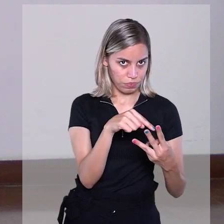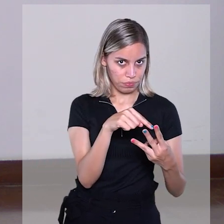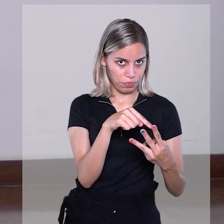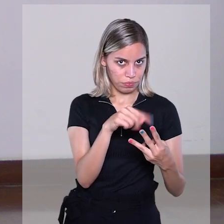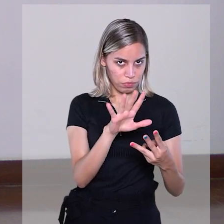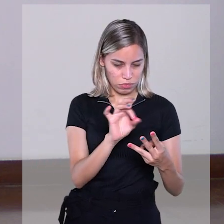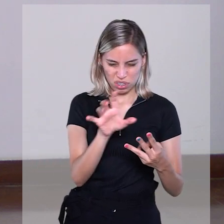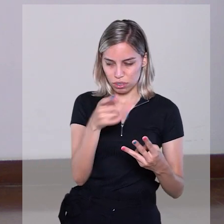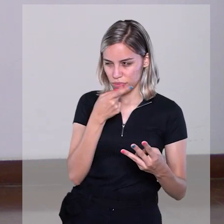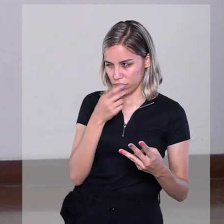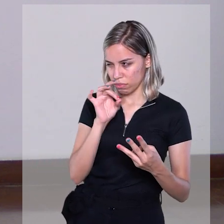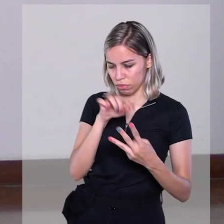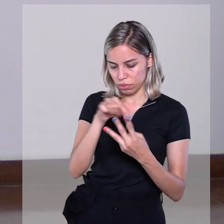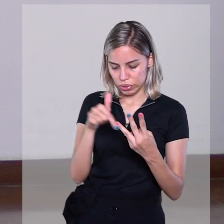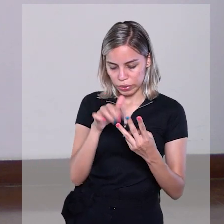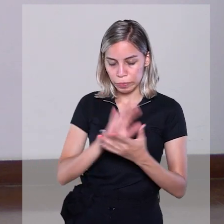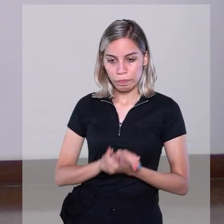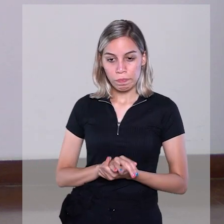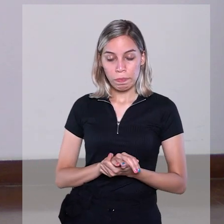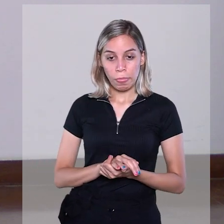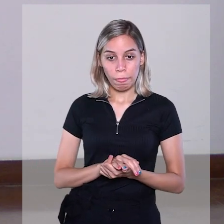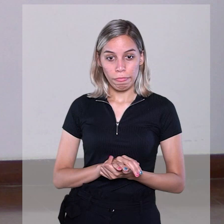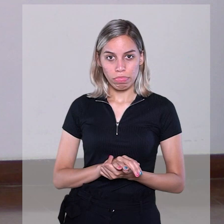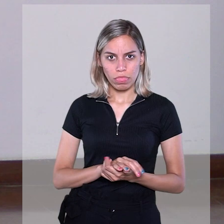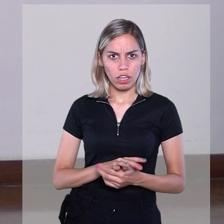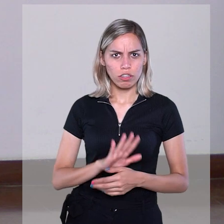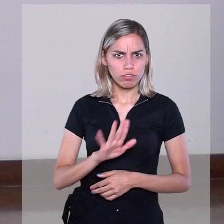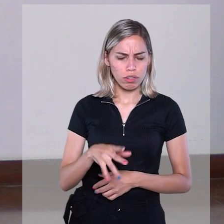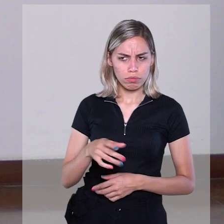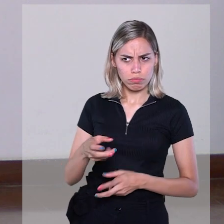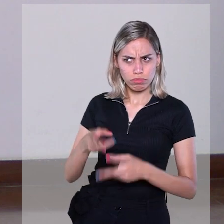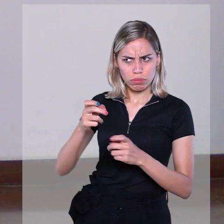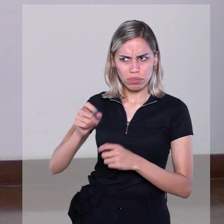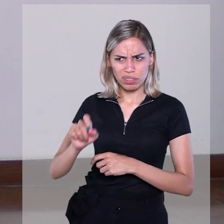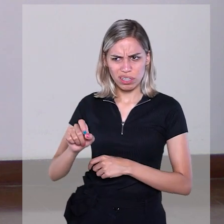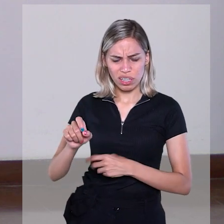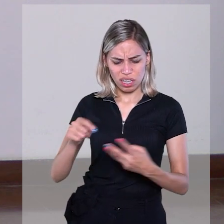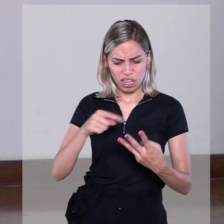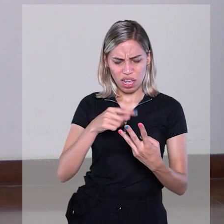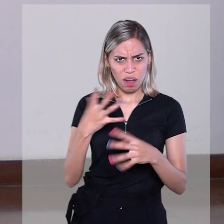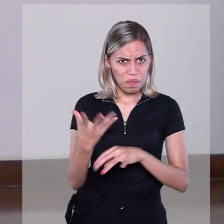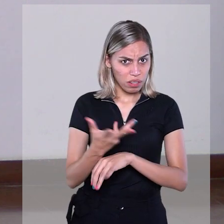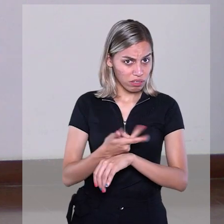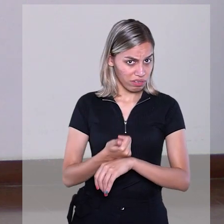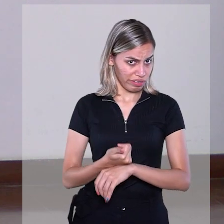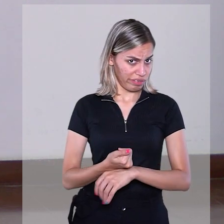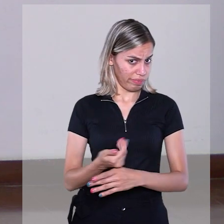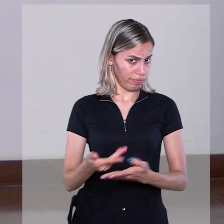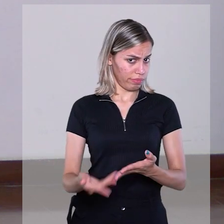Já dá um peteleco na ideia de qualidade. E, obviamente, obriga o sistema literário a